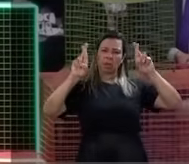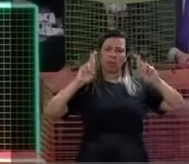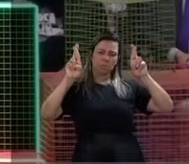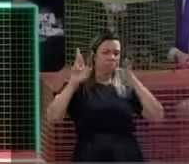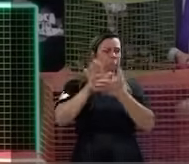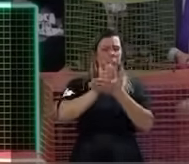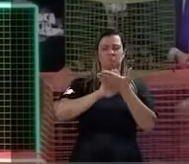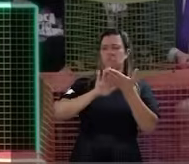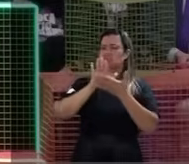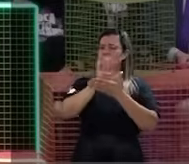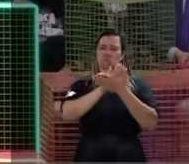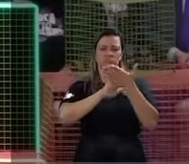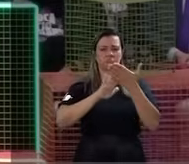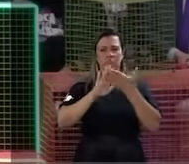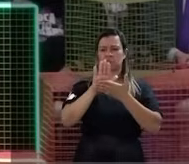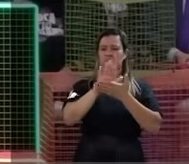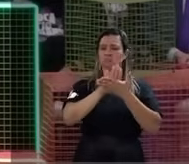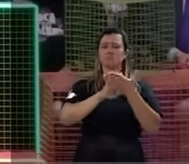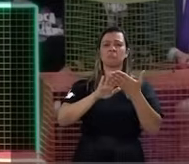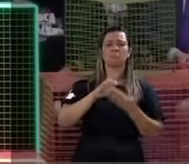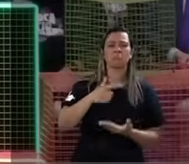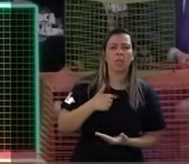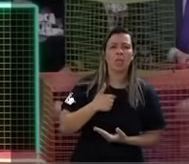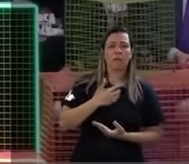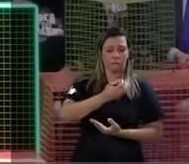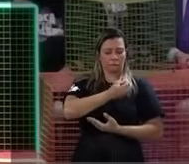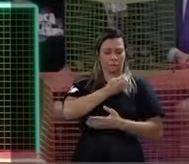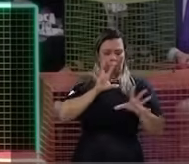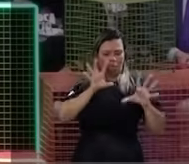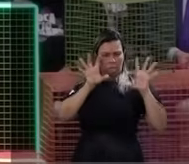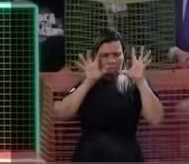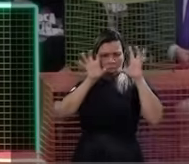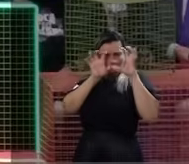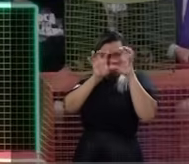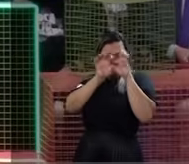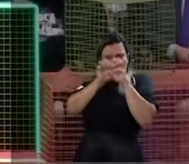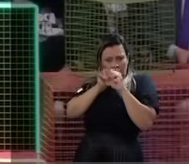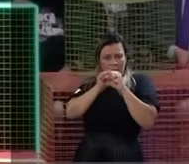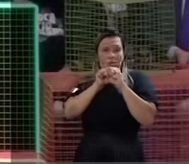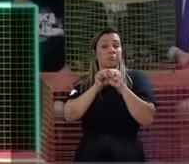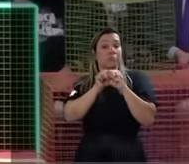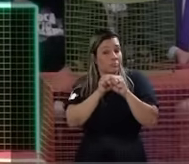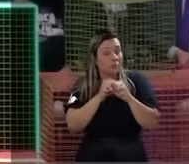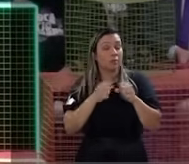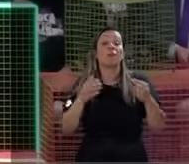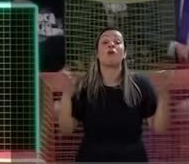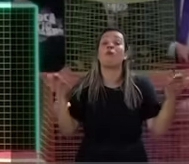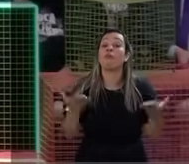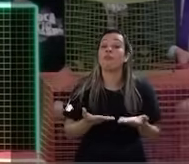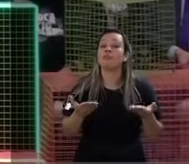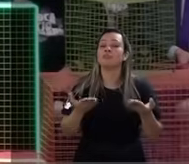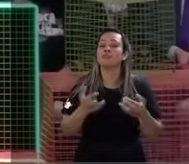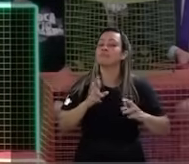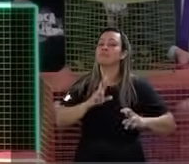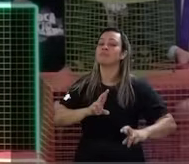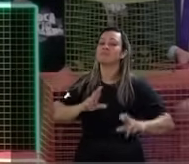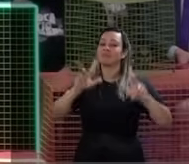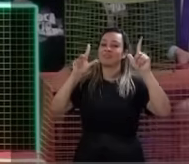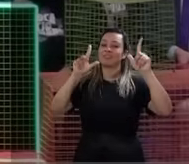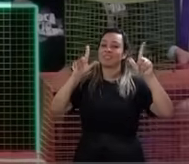esperança, nem divina luz. Hoje eu tô remido.